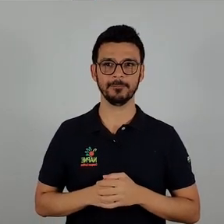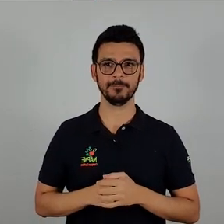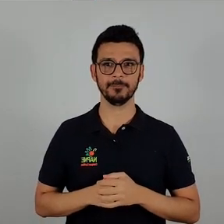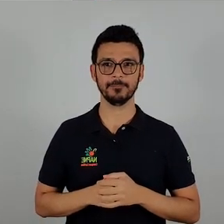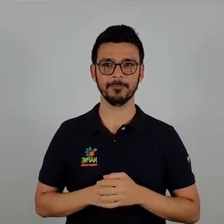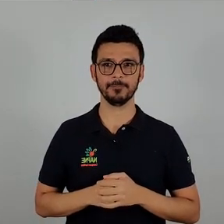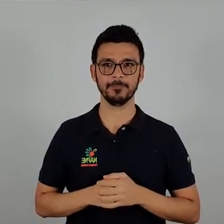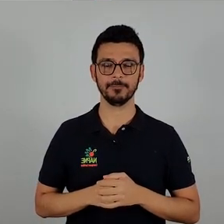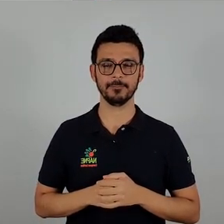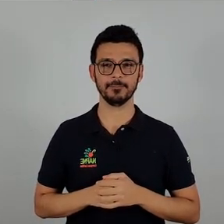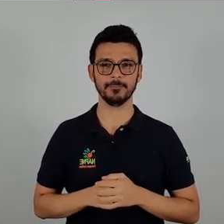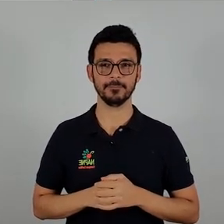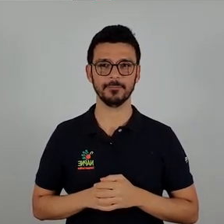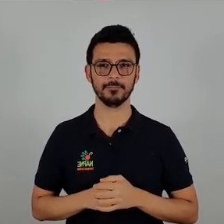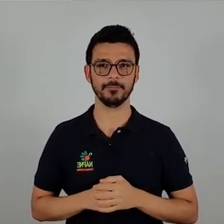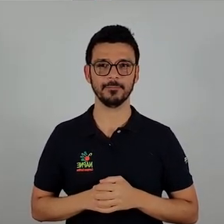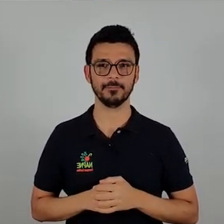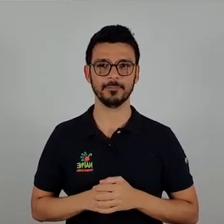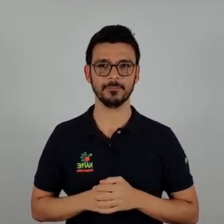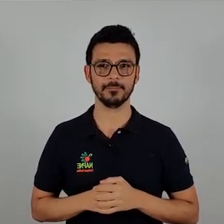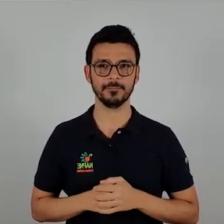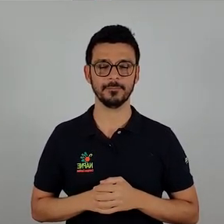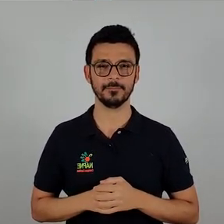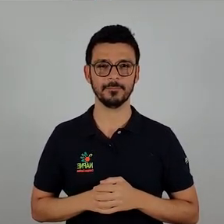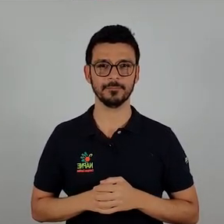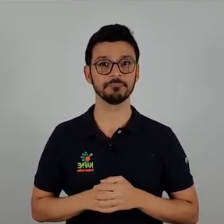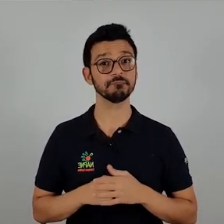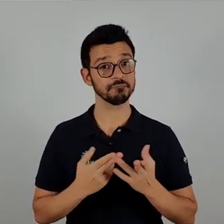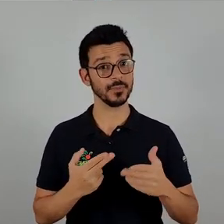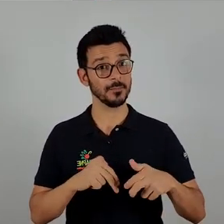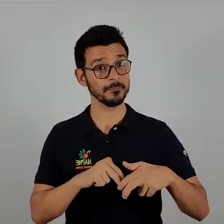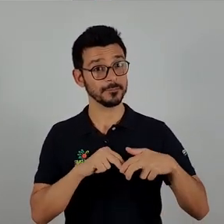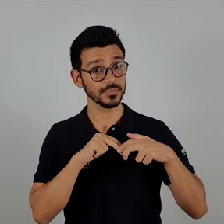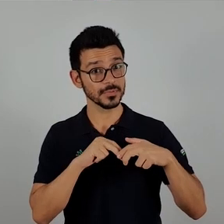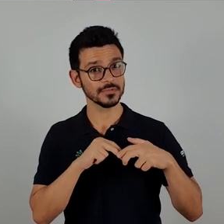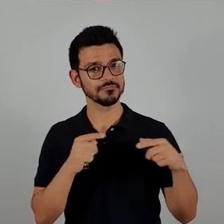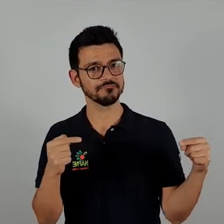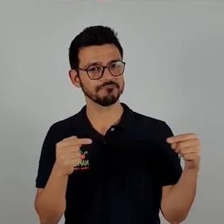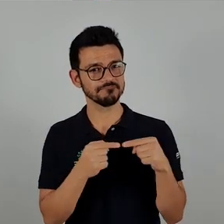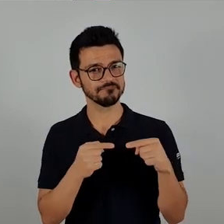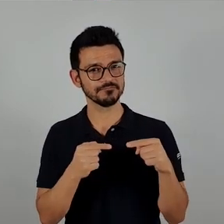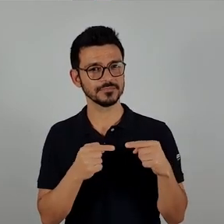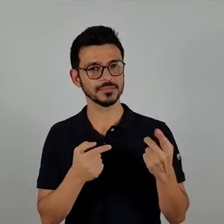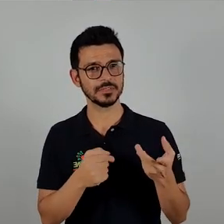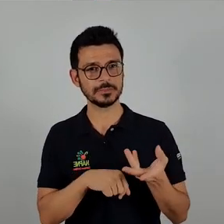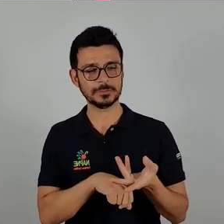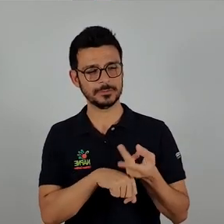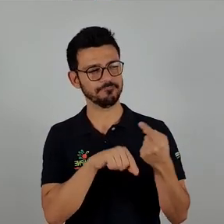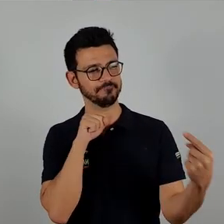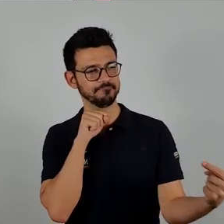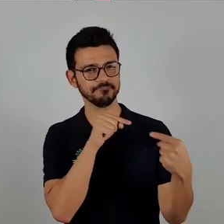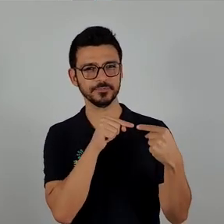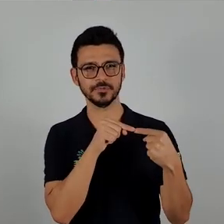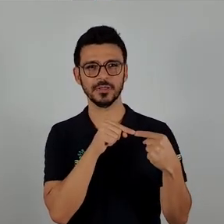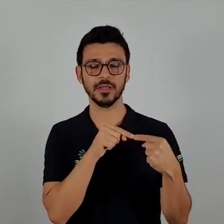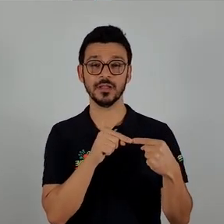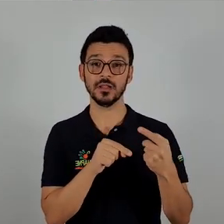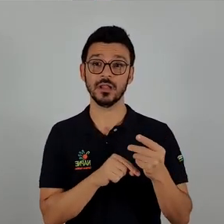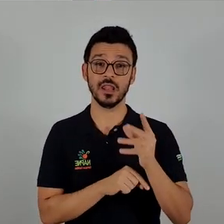sem toxicidade. Ela é revitalizante e desintoxicante. Nós temos fórmulas aí que servem até como tal dos elixirs